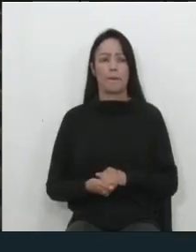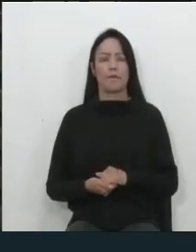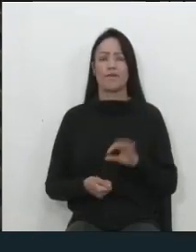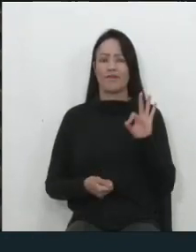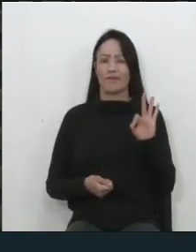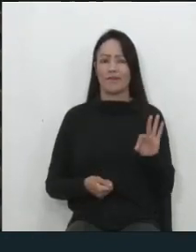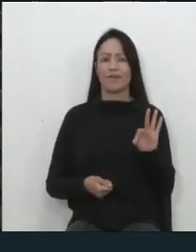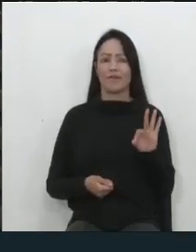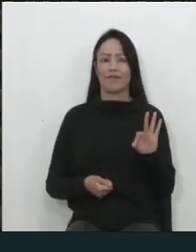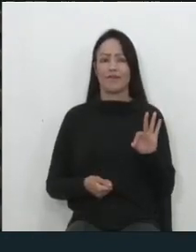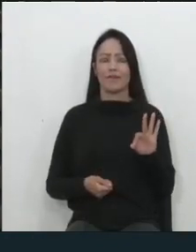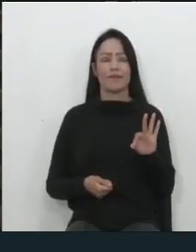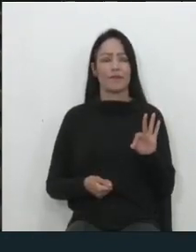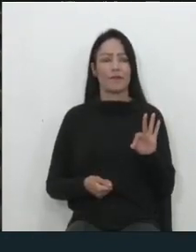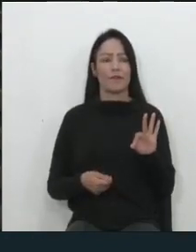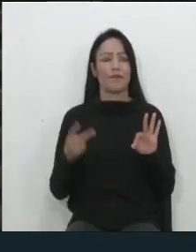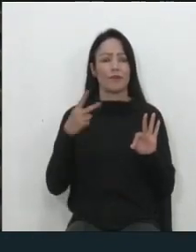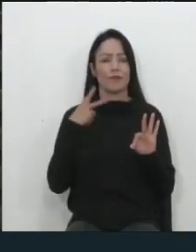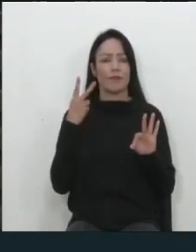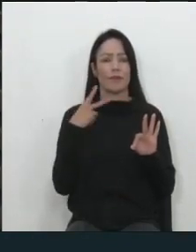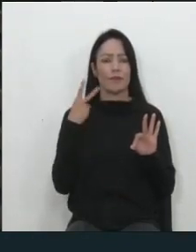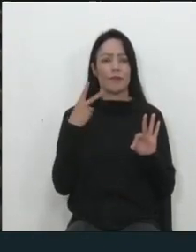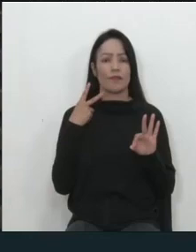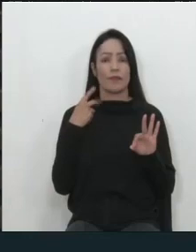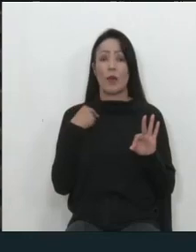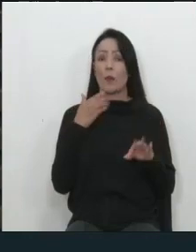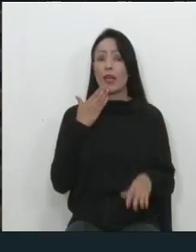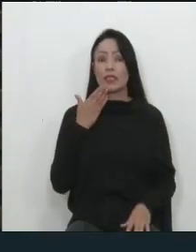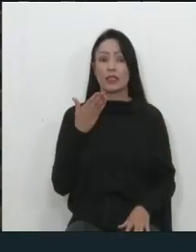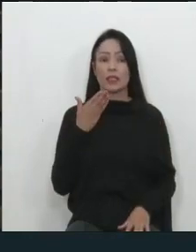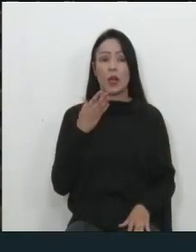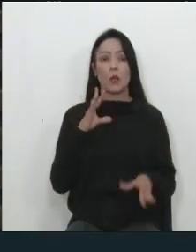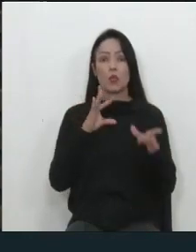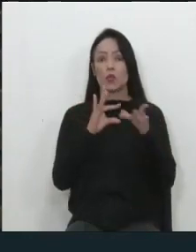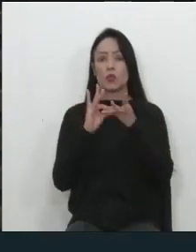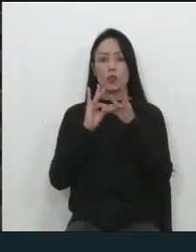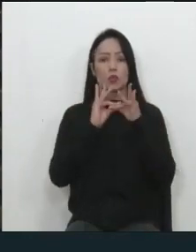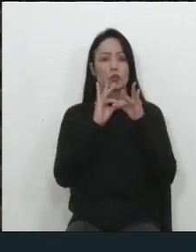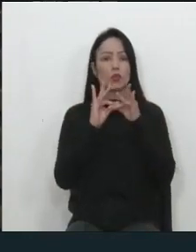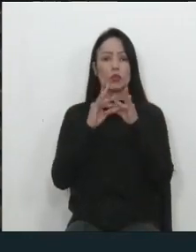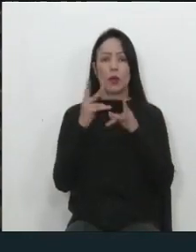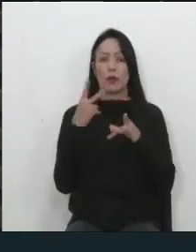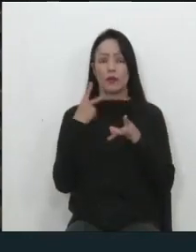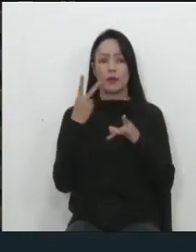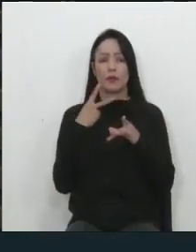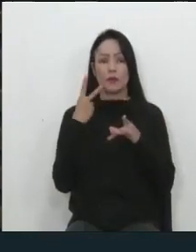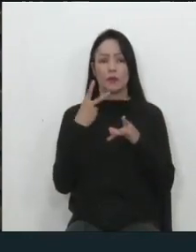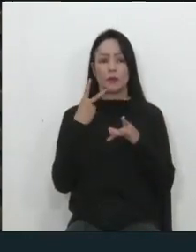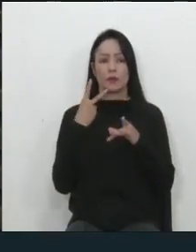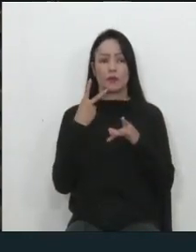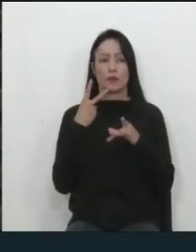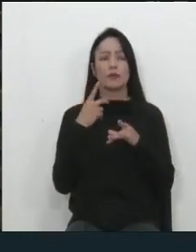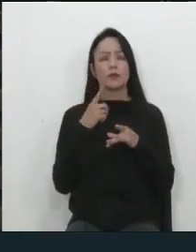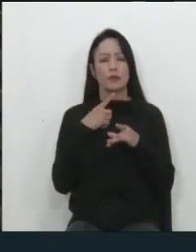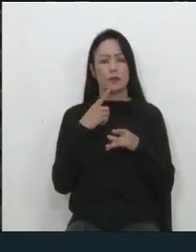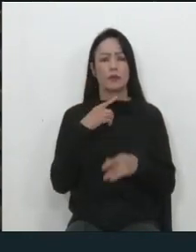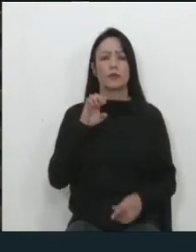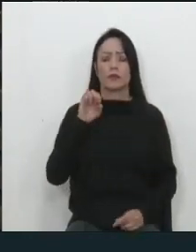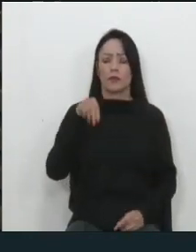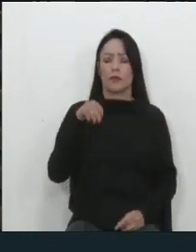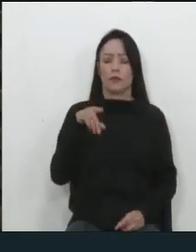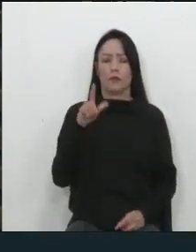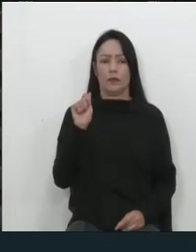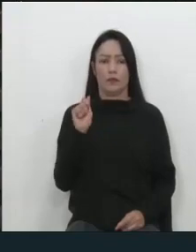Exatamente. Então, vereador, o que eu peço? Uma união dos vereadores. Nós temos lá umas emendas. Se